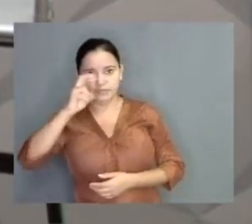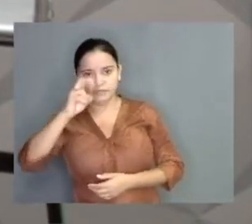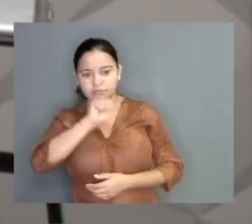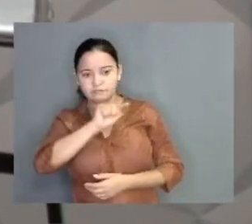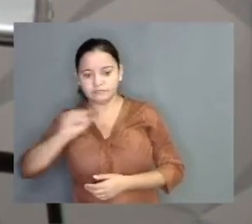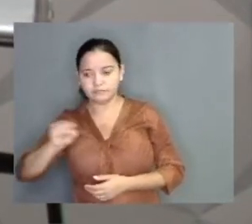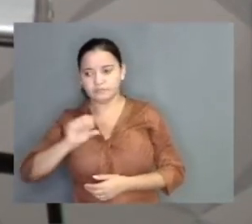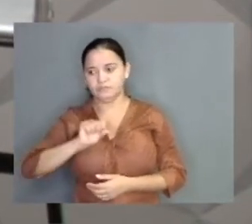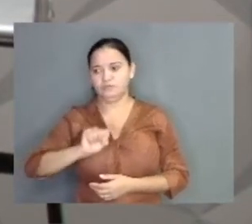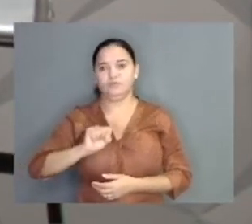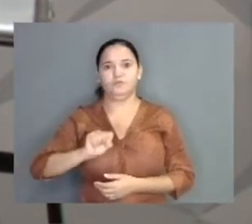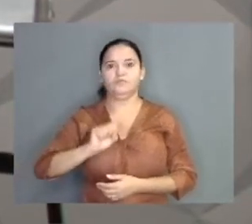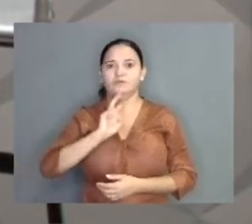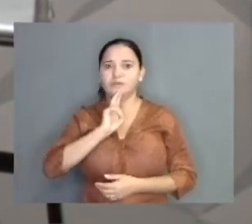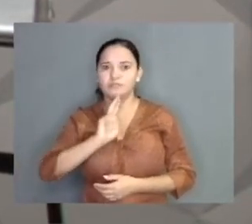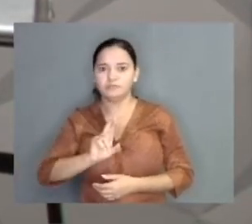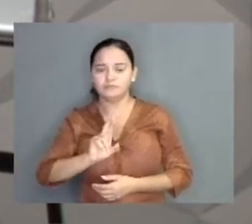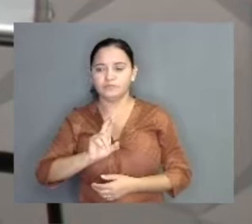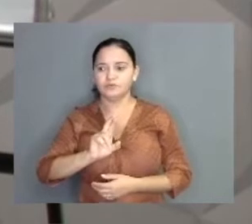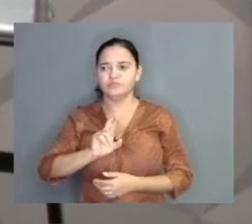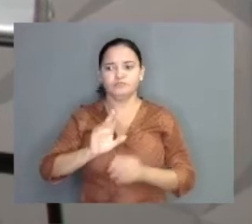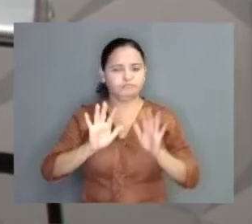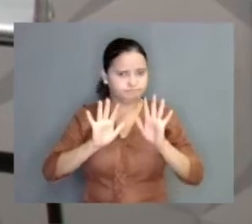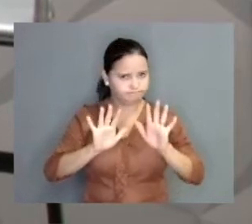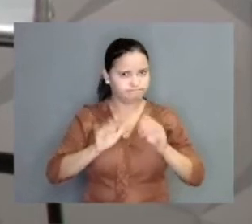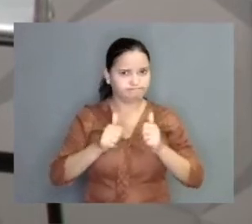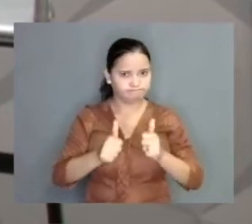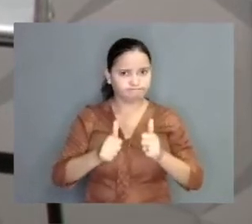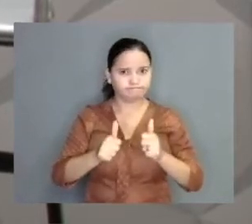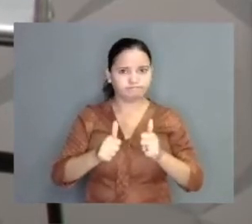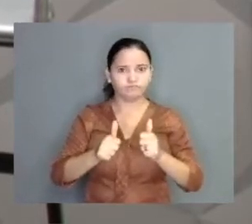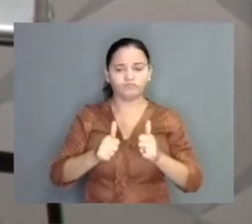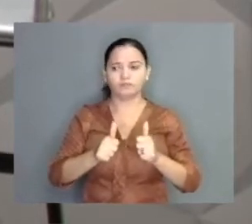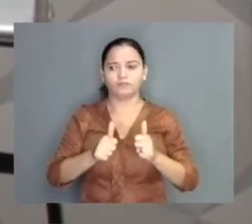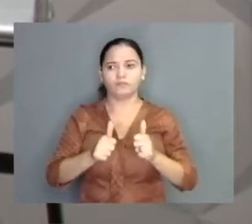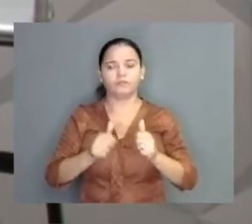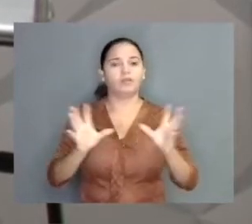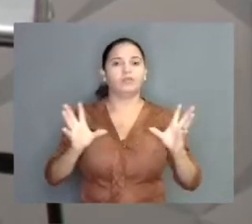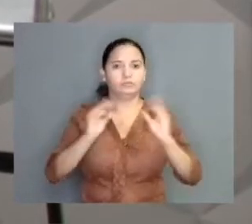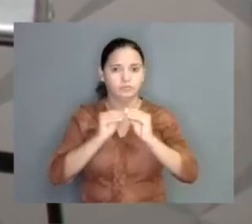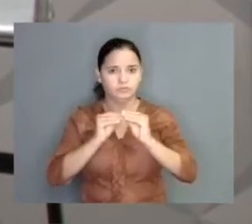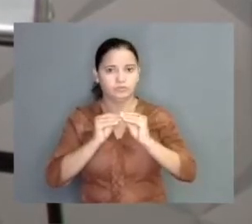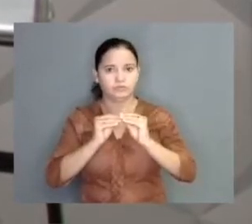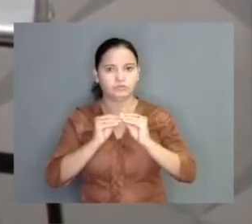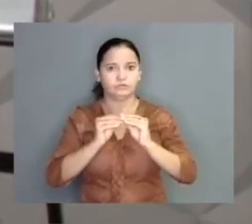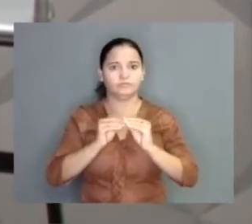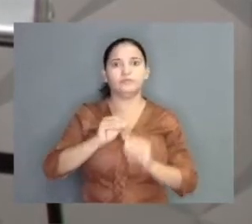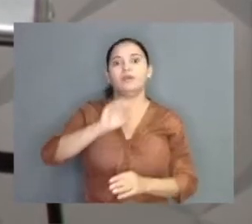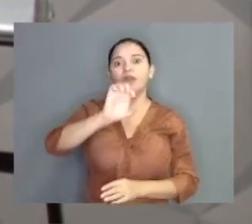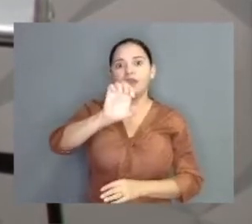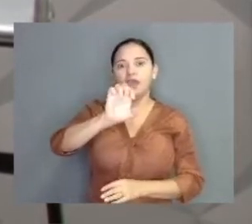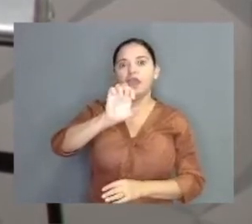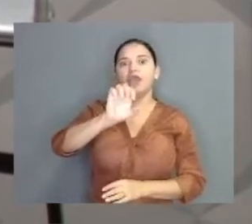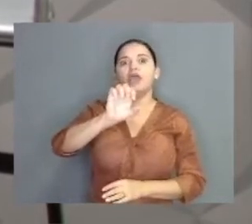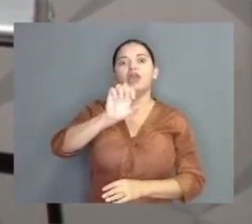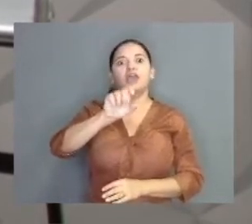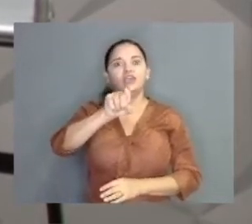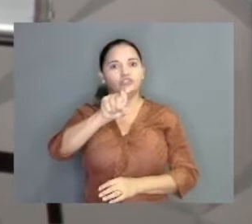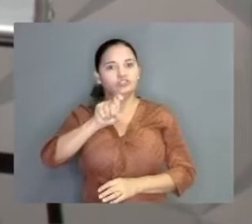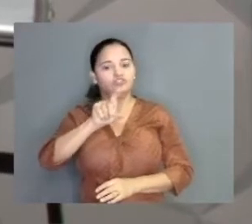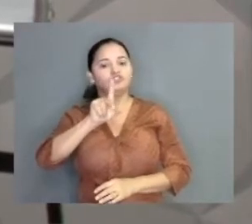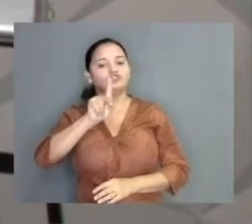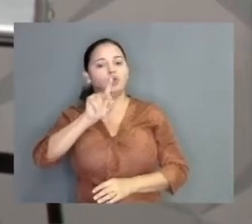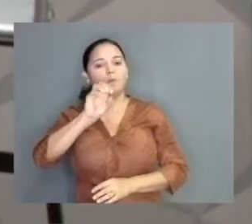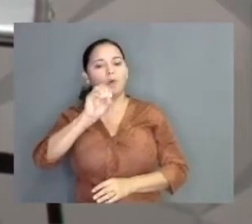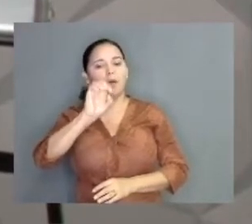Pronto. E foi. Tá certo? Então, ó, resumindo, expoente negativo causa